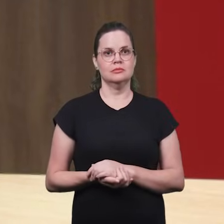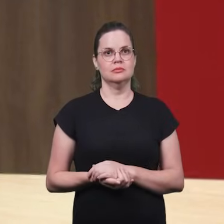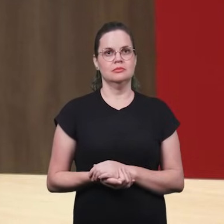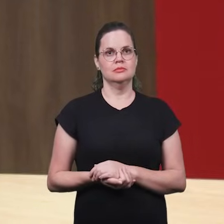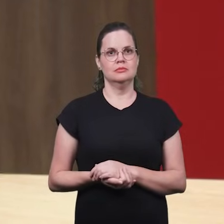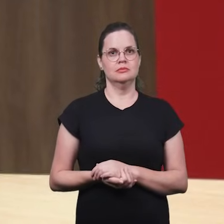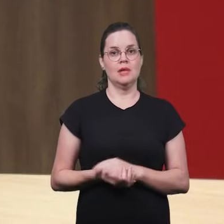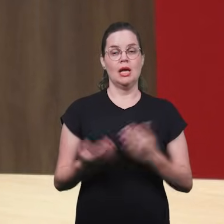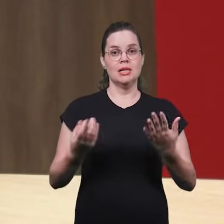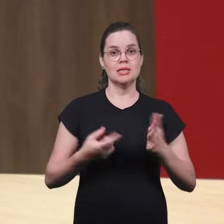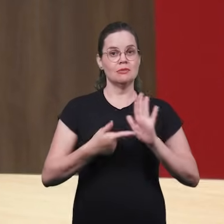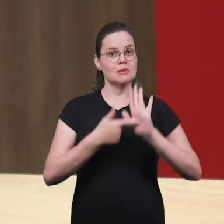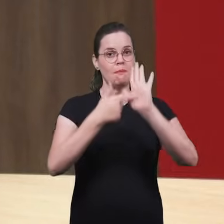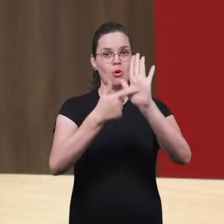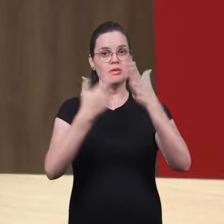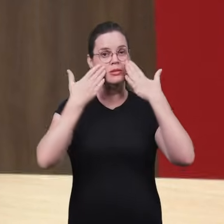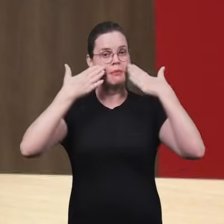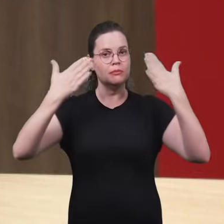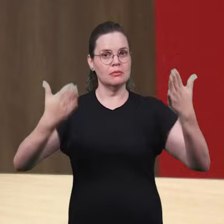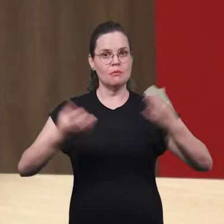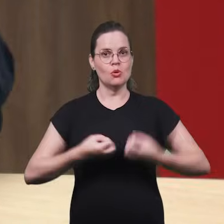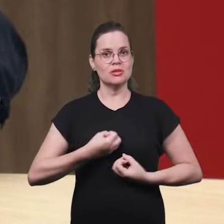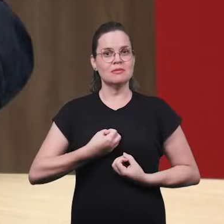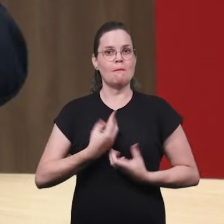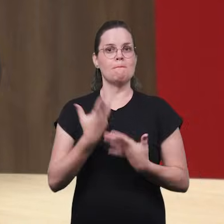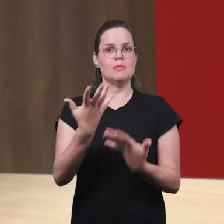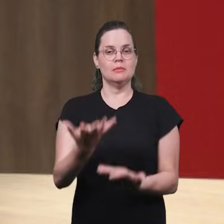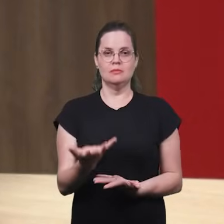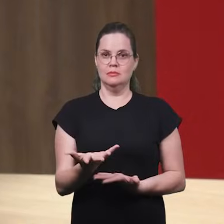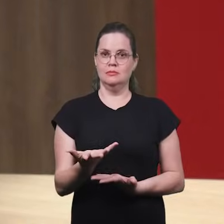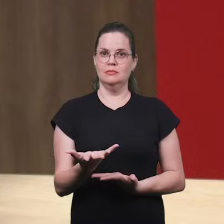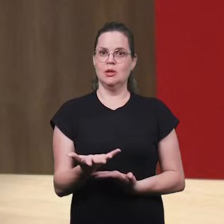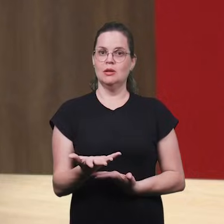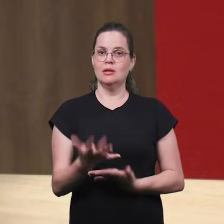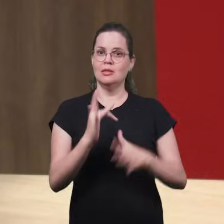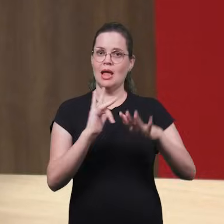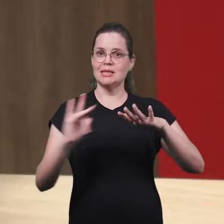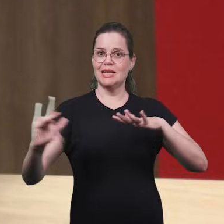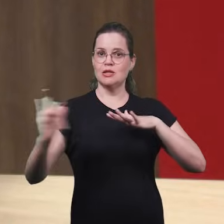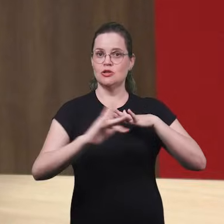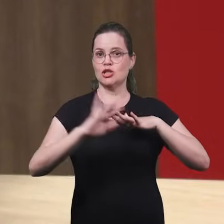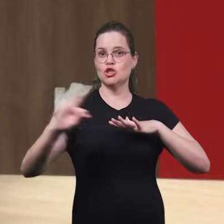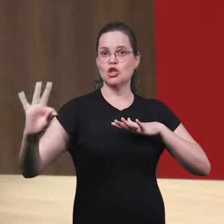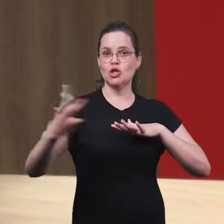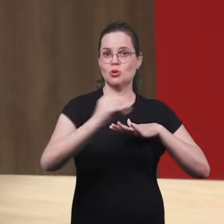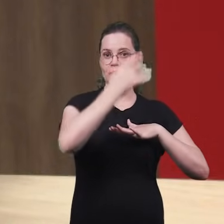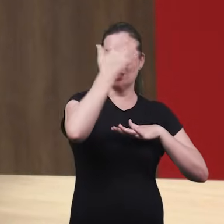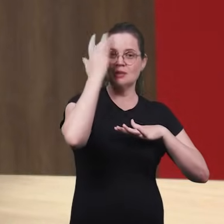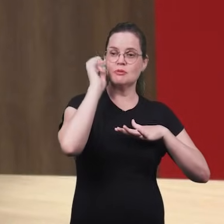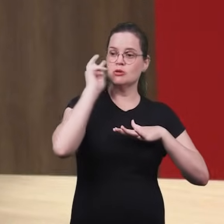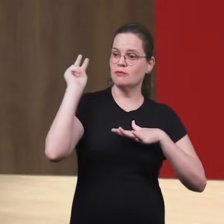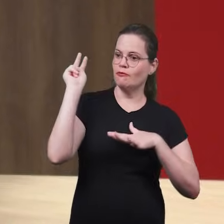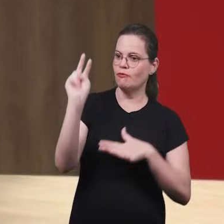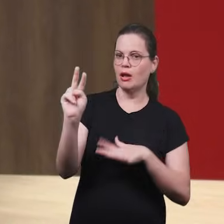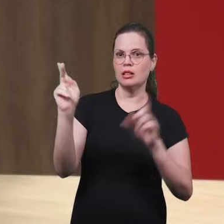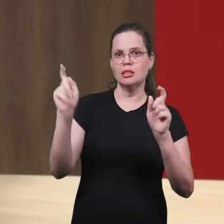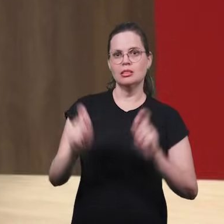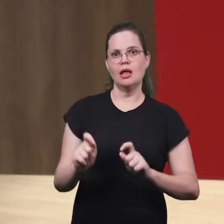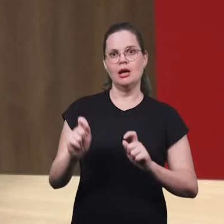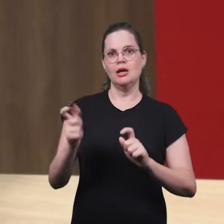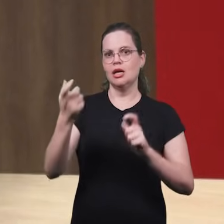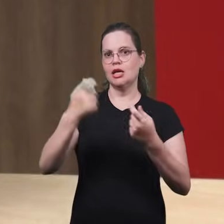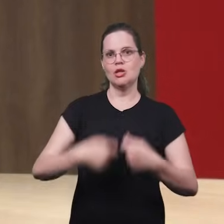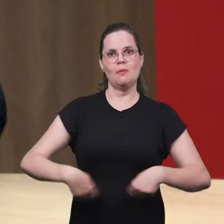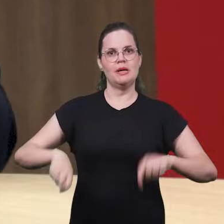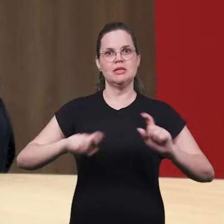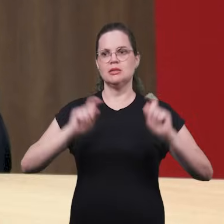estão se revelando. Se revelando, eles estão colocando para fora, no lugar que todo mundo tem acesso, às vezes